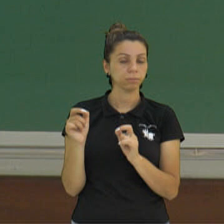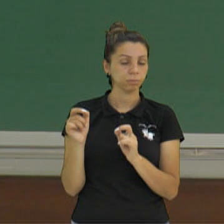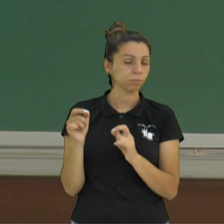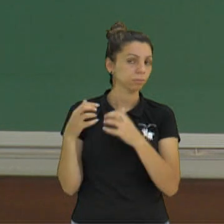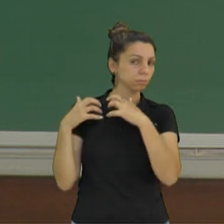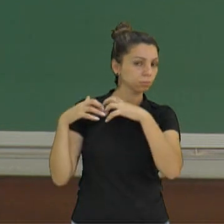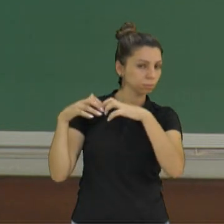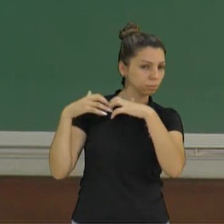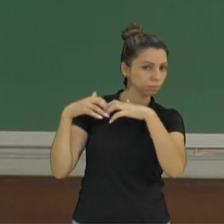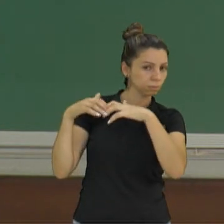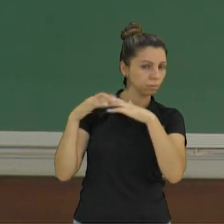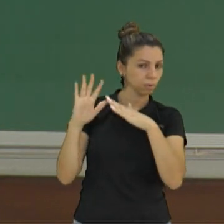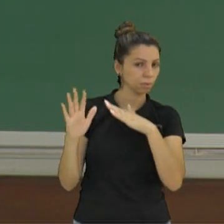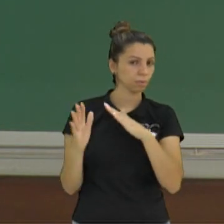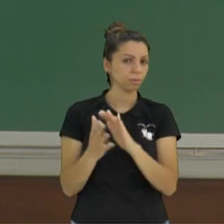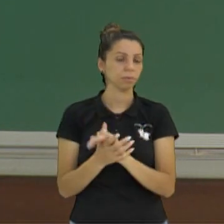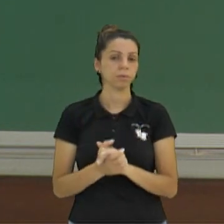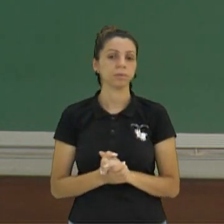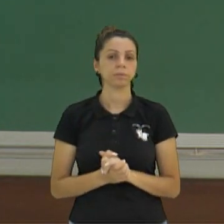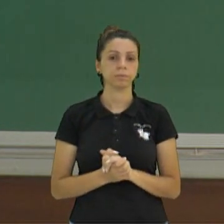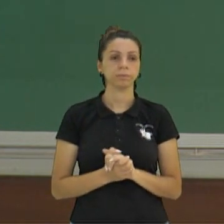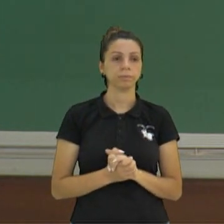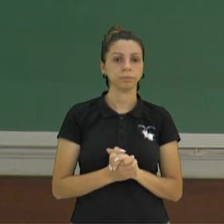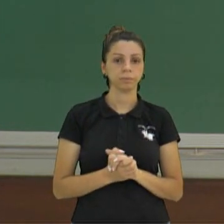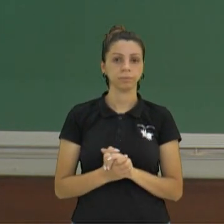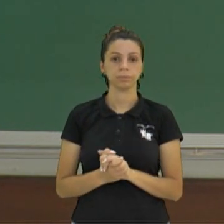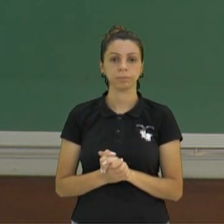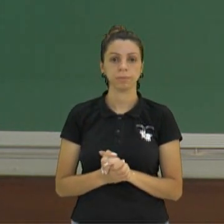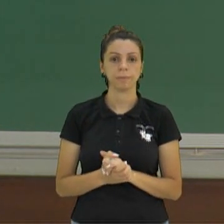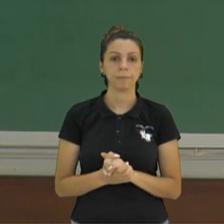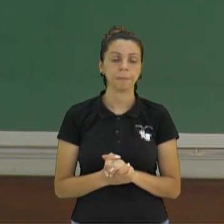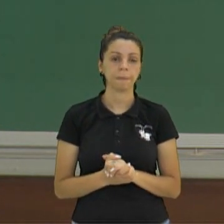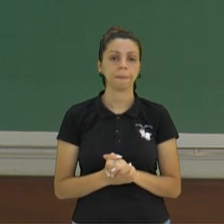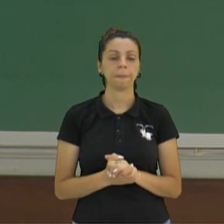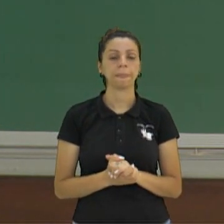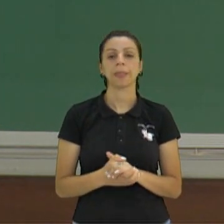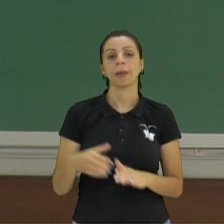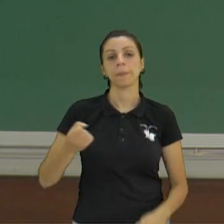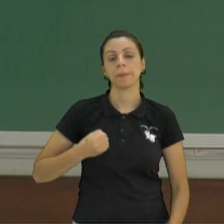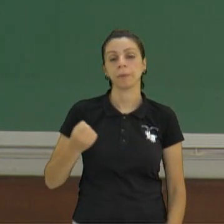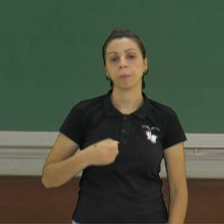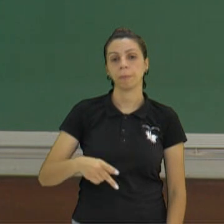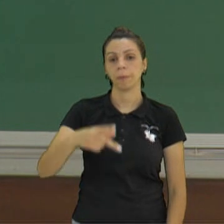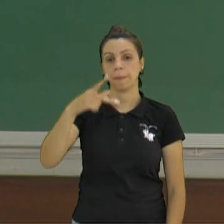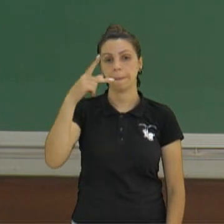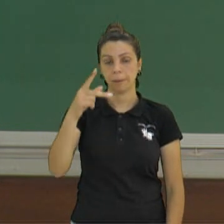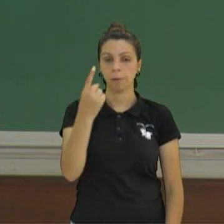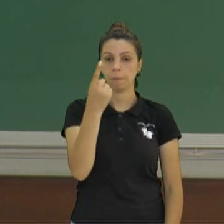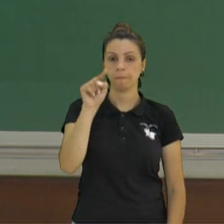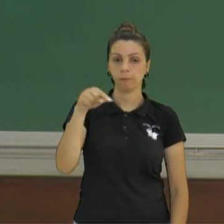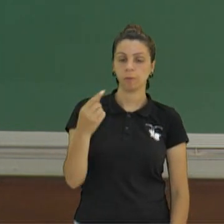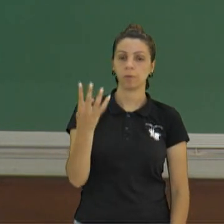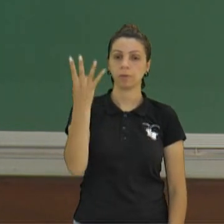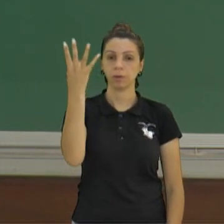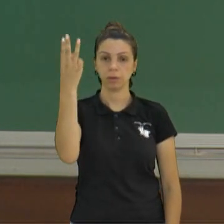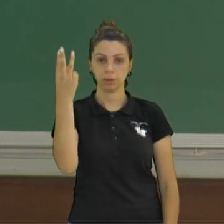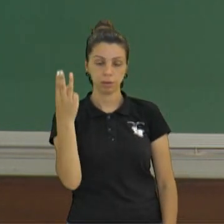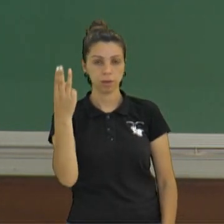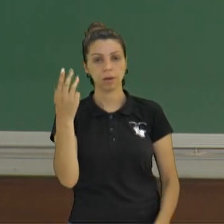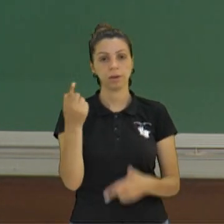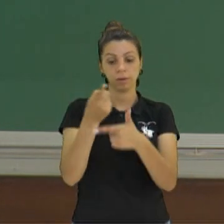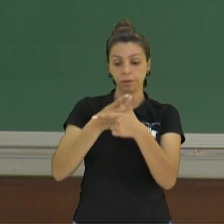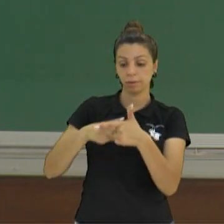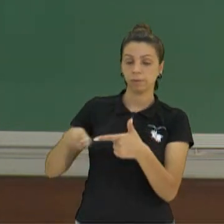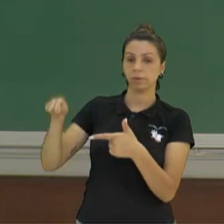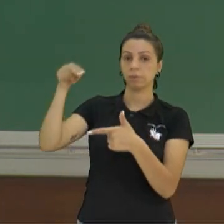Vamos pensar um pouquinho e nós vamos continuando. Ó, dá uma olhada. Para obter o número P igual a 1,43, dividimos o